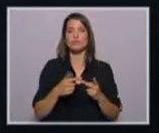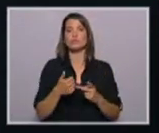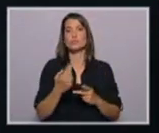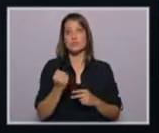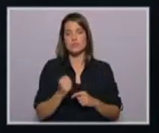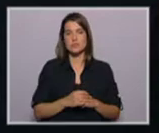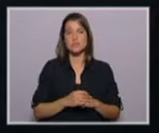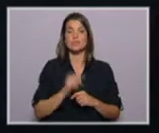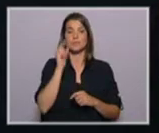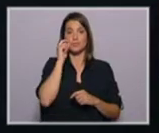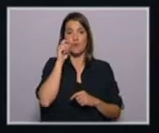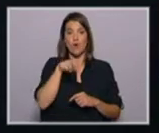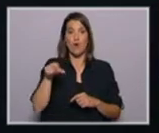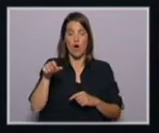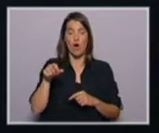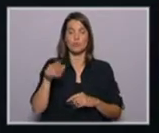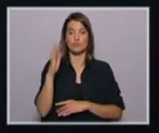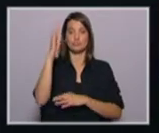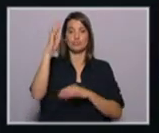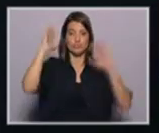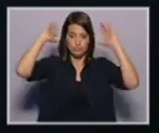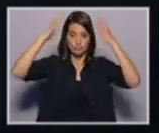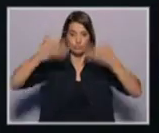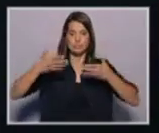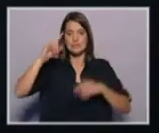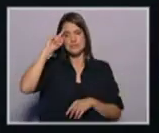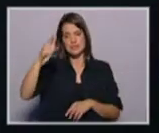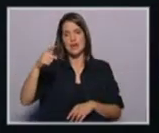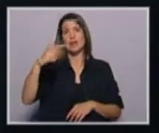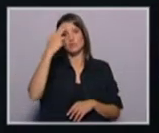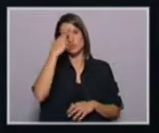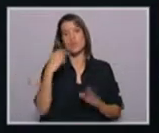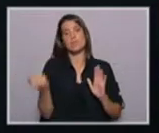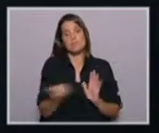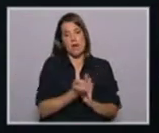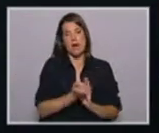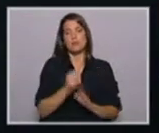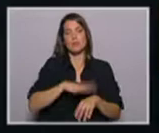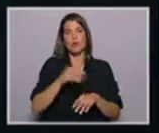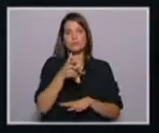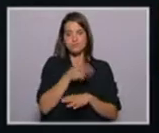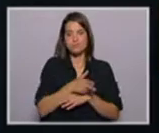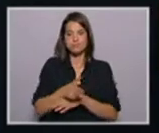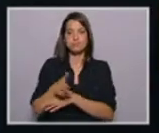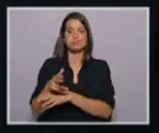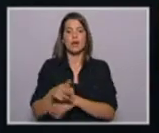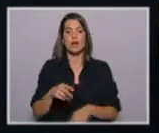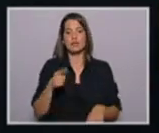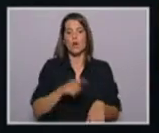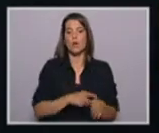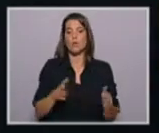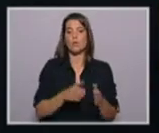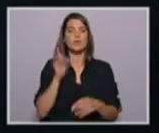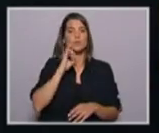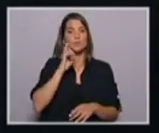Os astronautas sabiam que estavam a fazer história e por isso a registaram e transmitiram como um dos primeiros grandes momentos da história